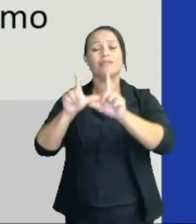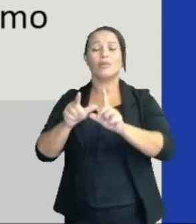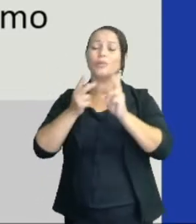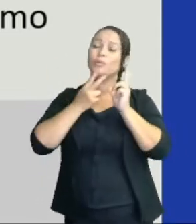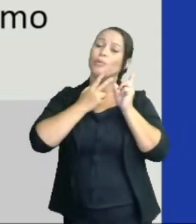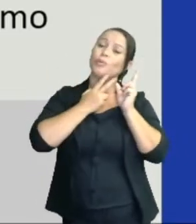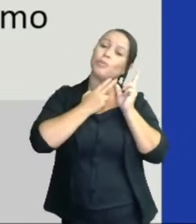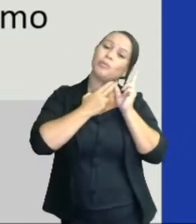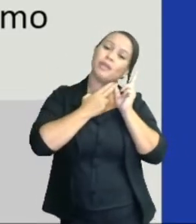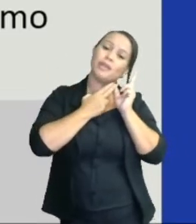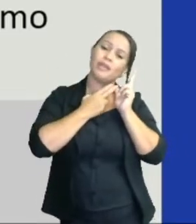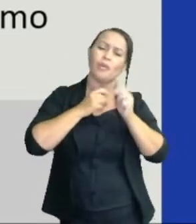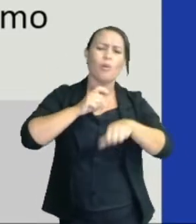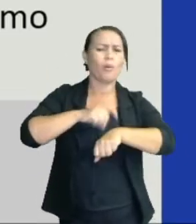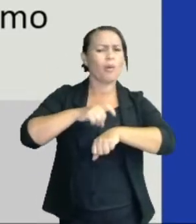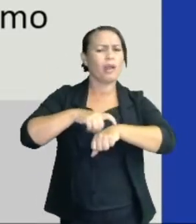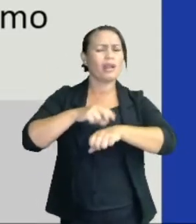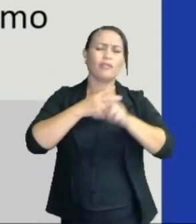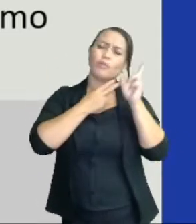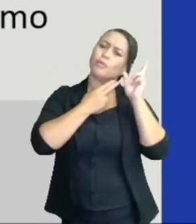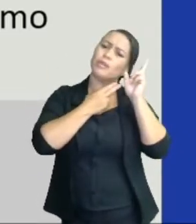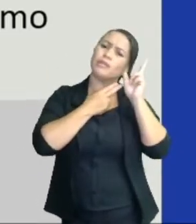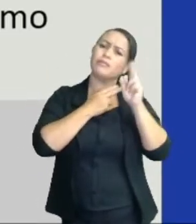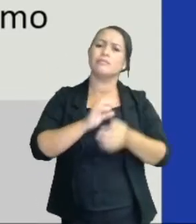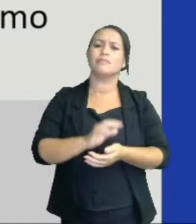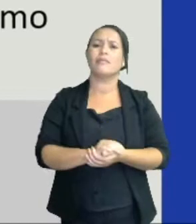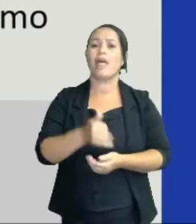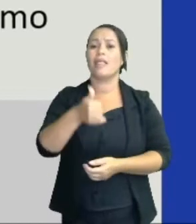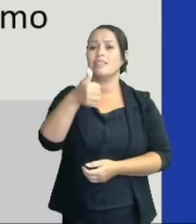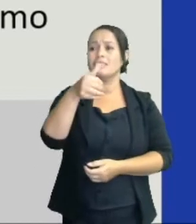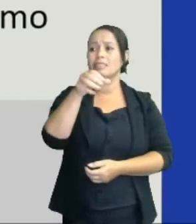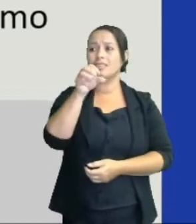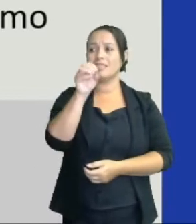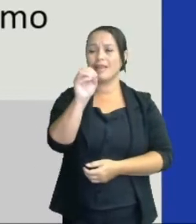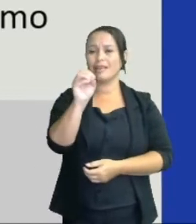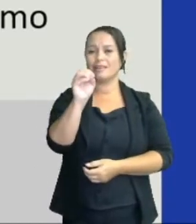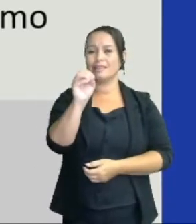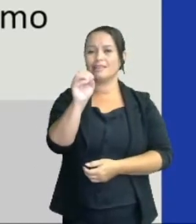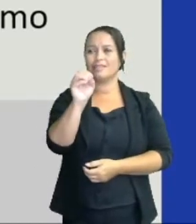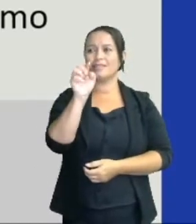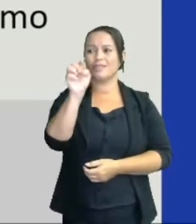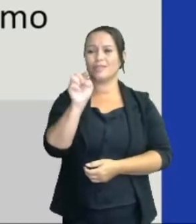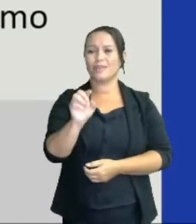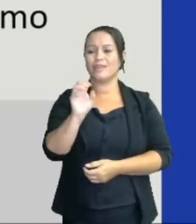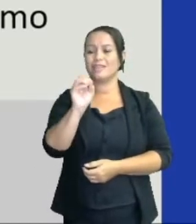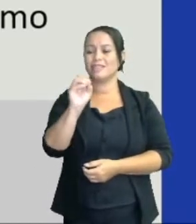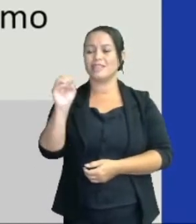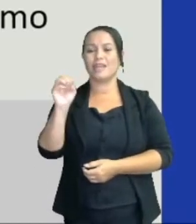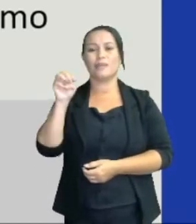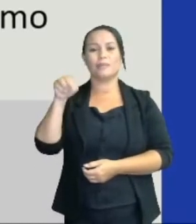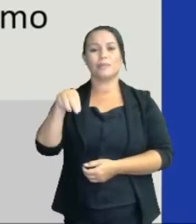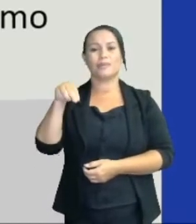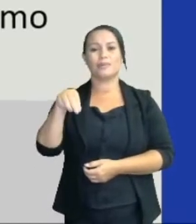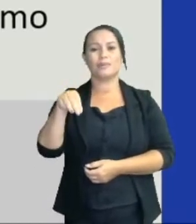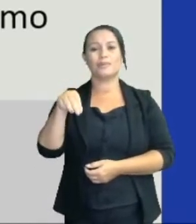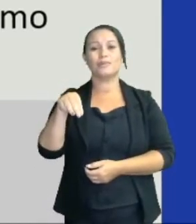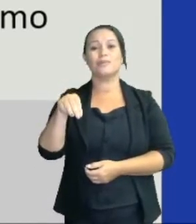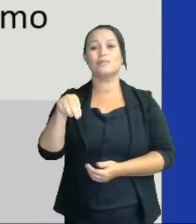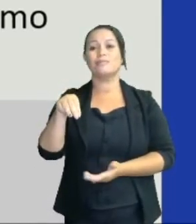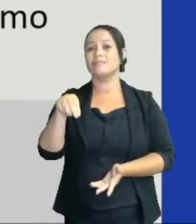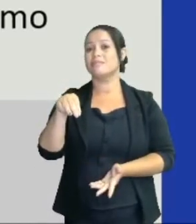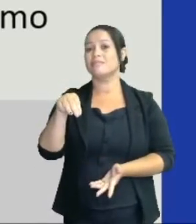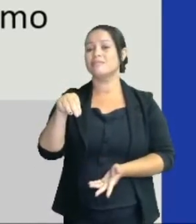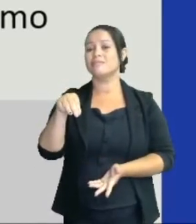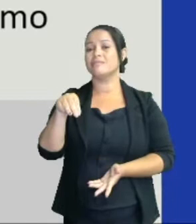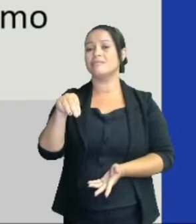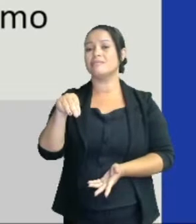dormir. Qual horário que Luana foi dormir? 10 horas, 0 minutos e